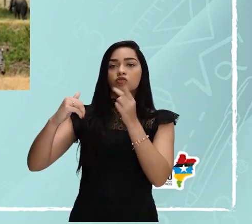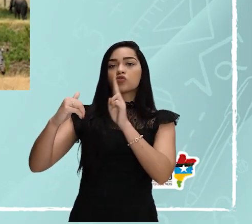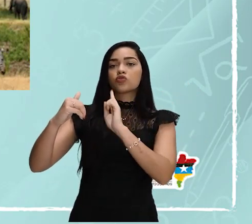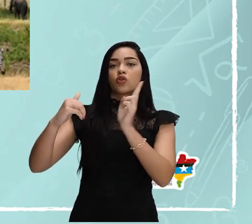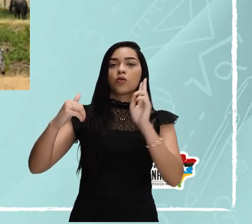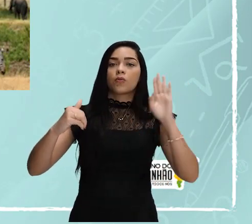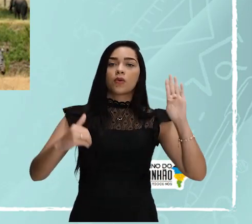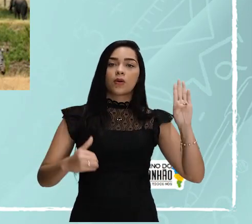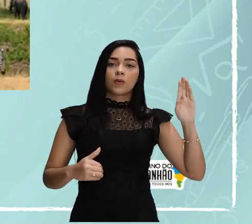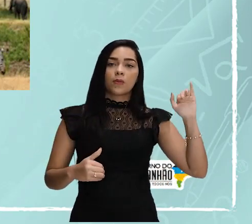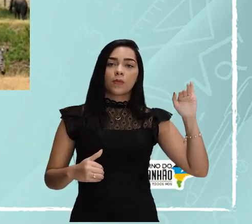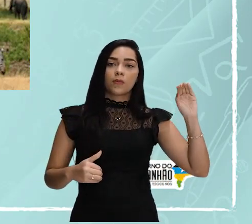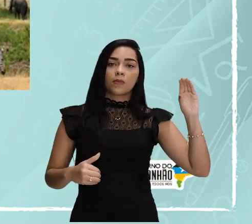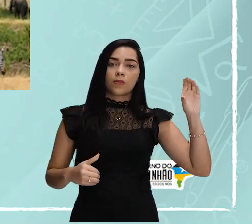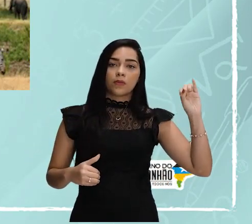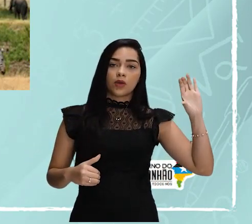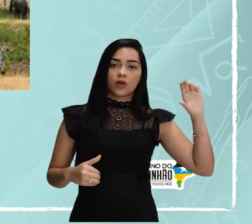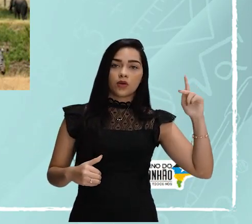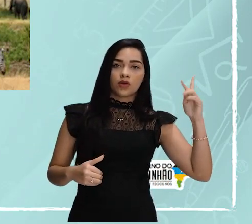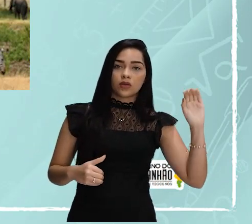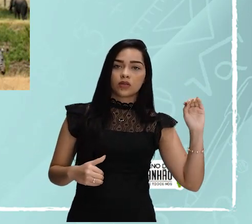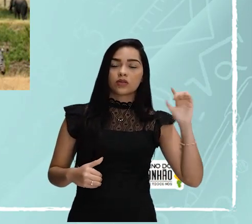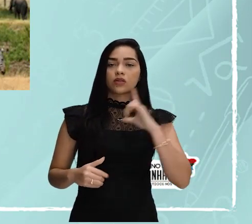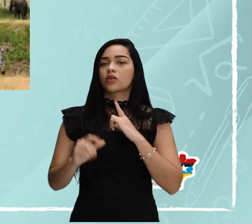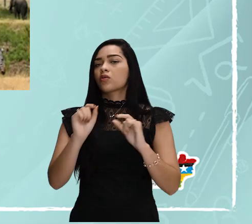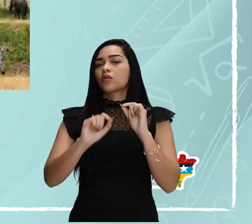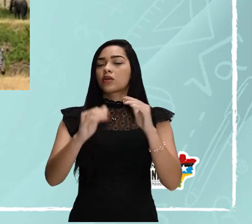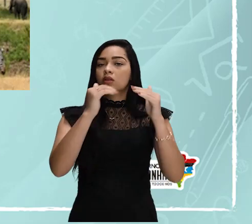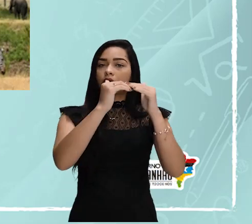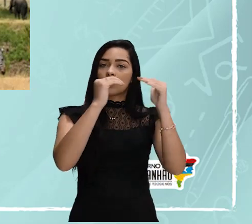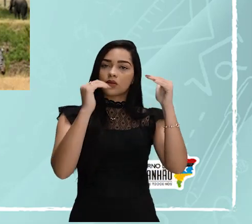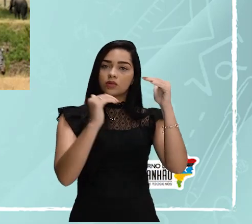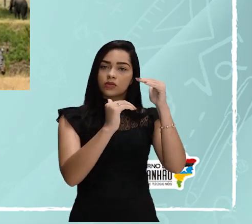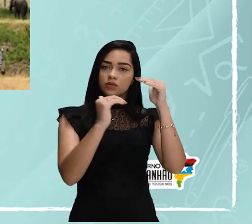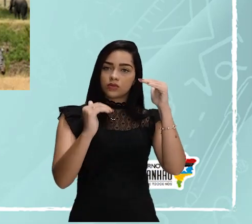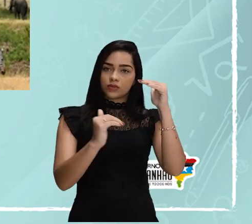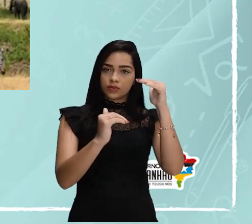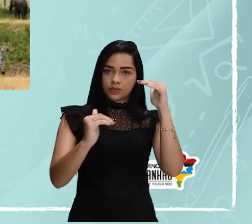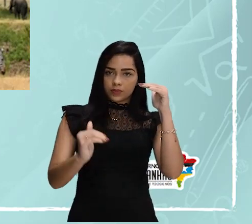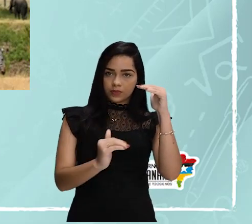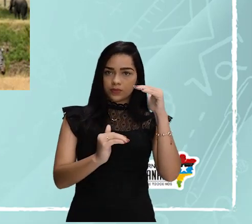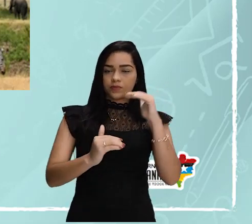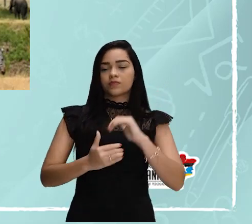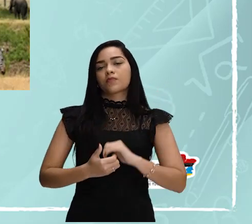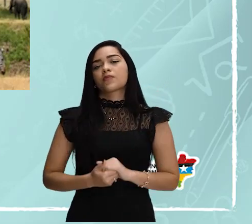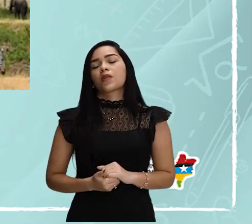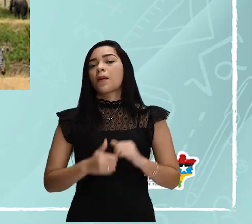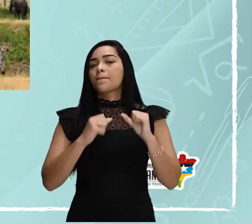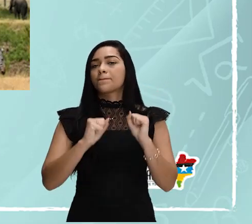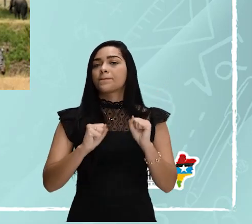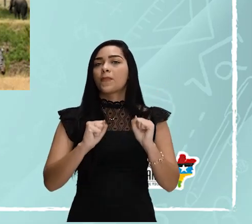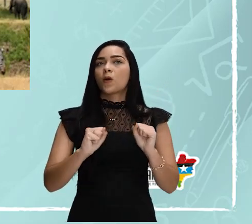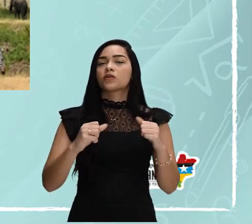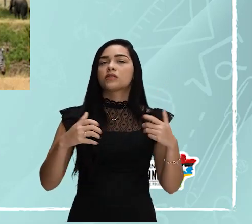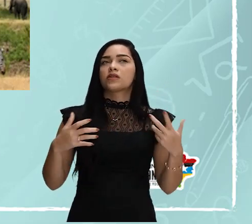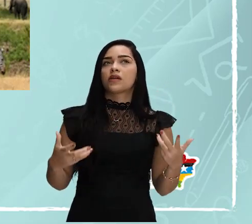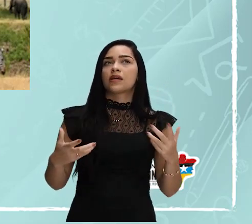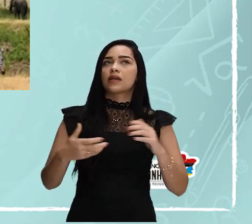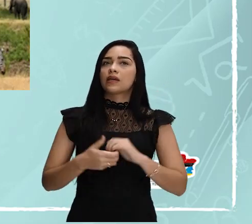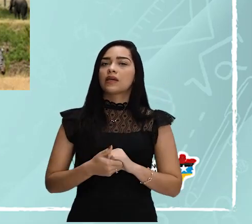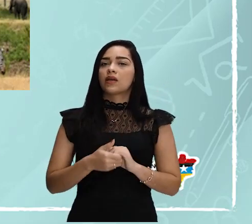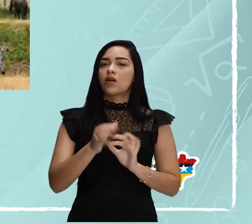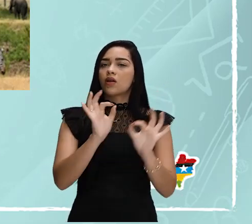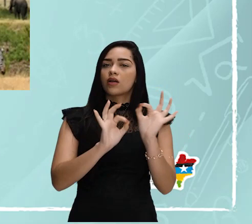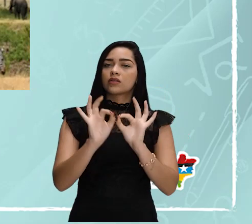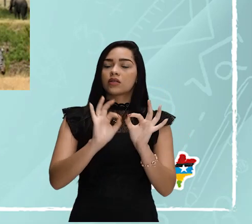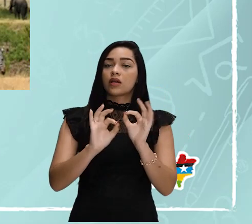de biociclo. Então, biociclos são as subdivisões da biosfera. Eu posso